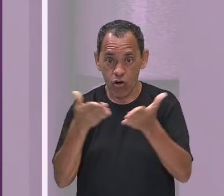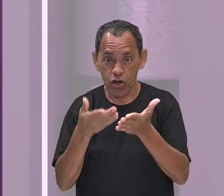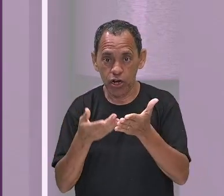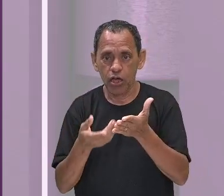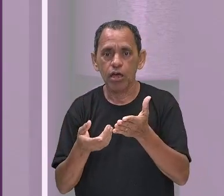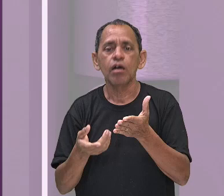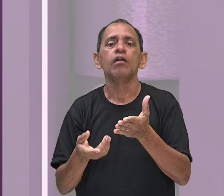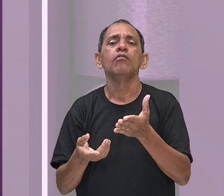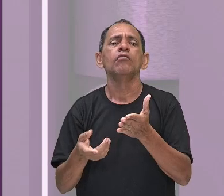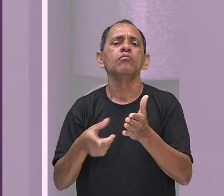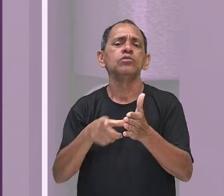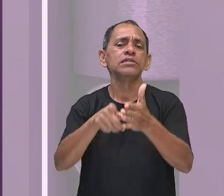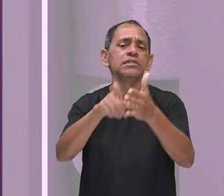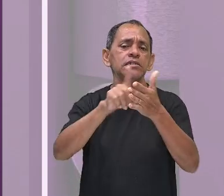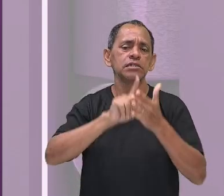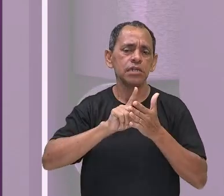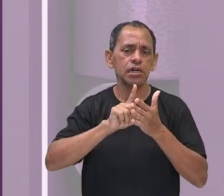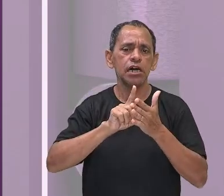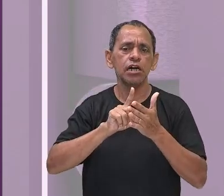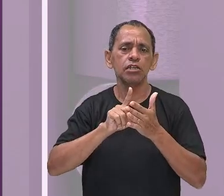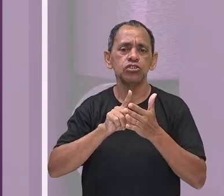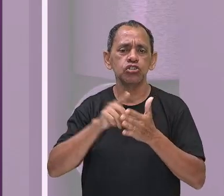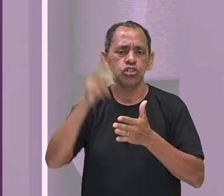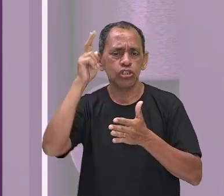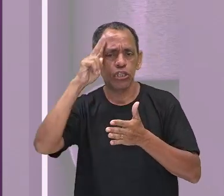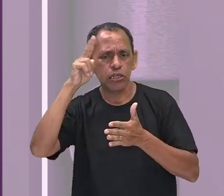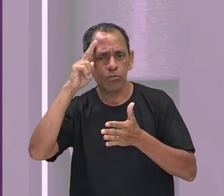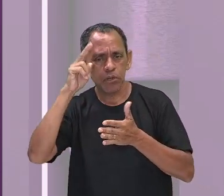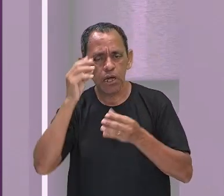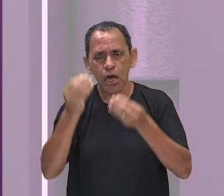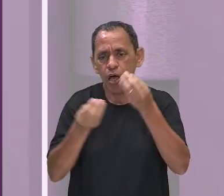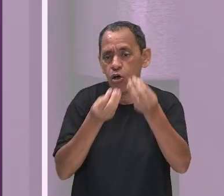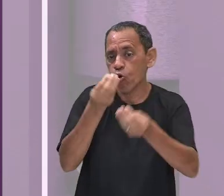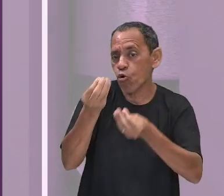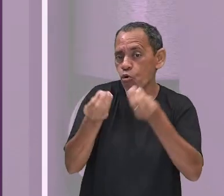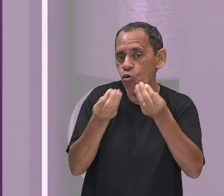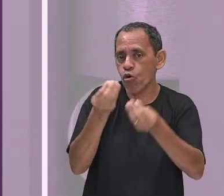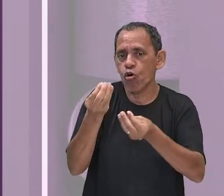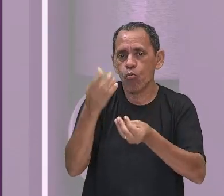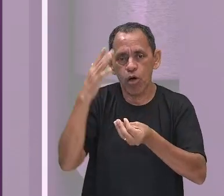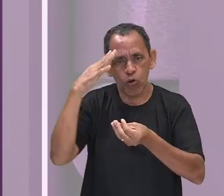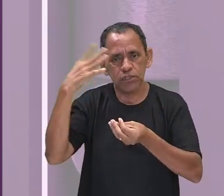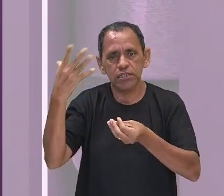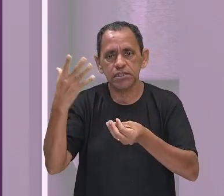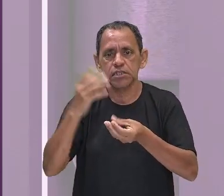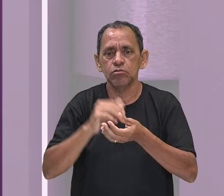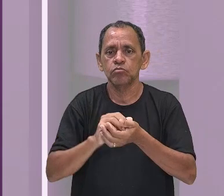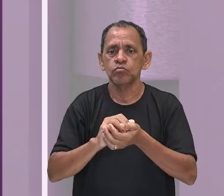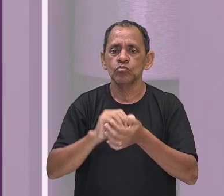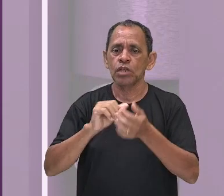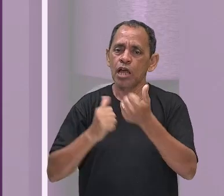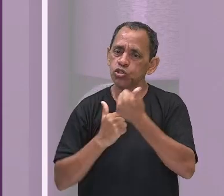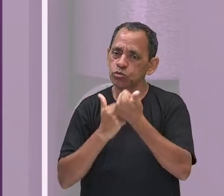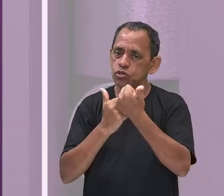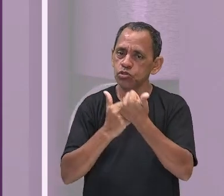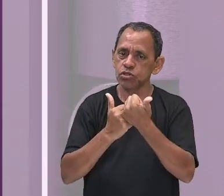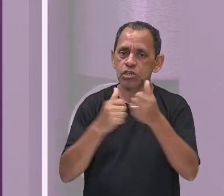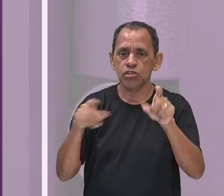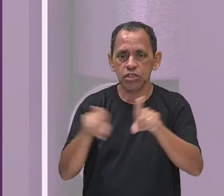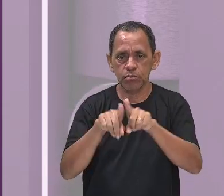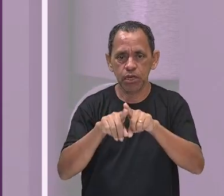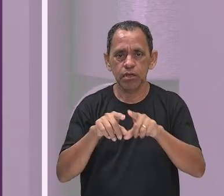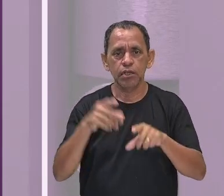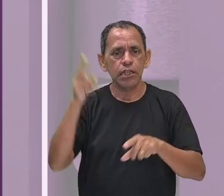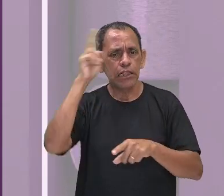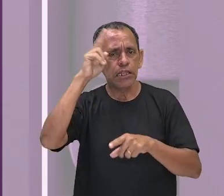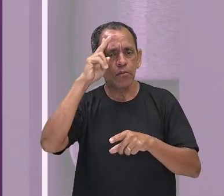que nós trouxemos aqui para vocês para a construção do nosso cilindro. Vamos lá? Então, olha só, lembrando aí